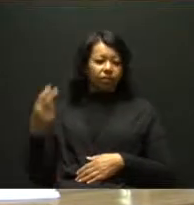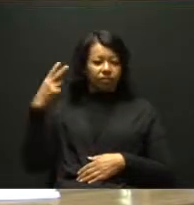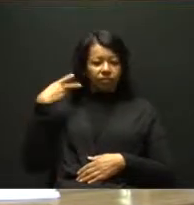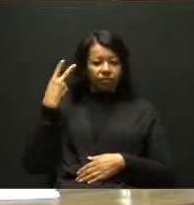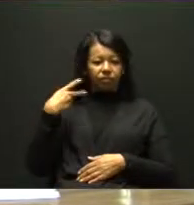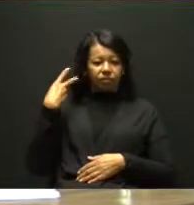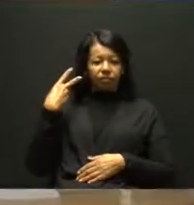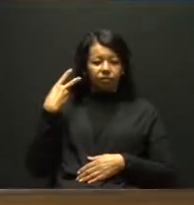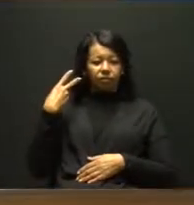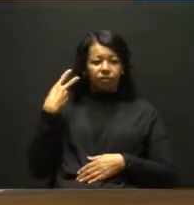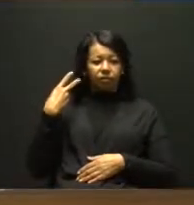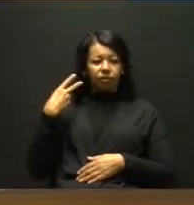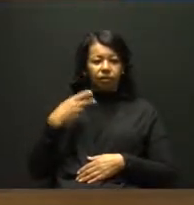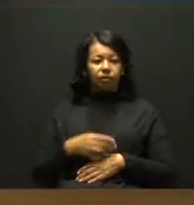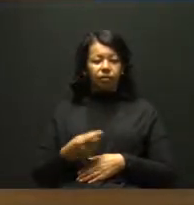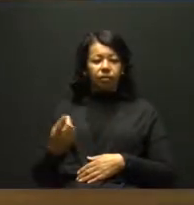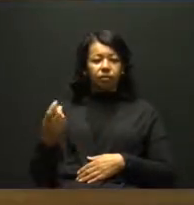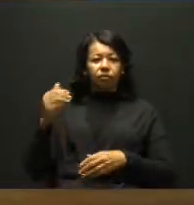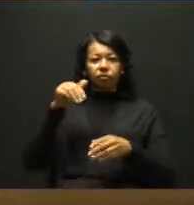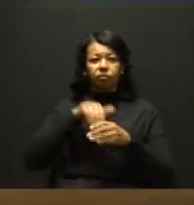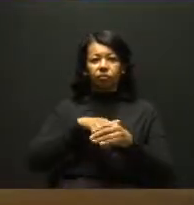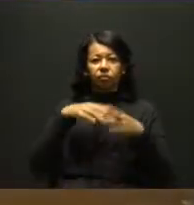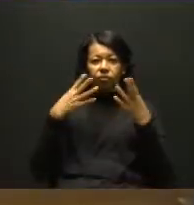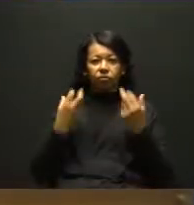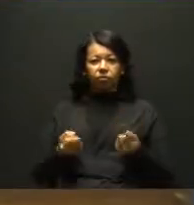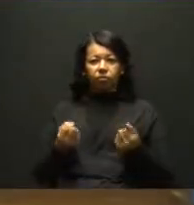rosa favorável